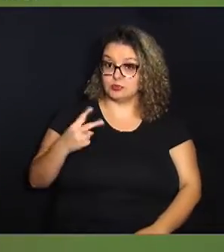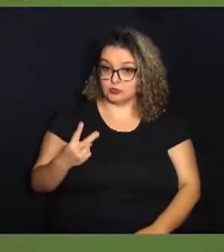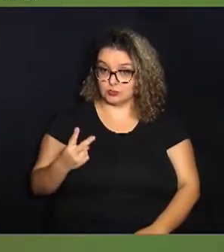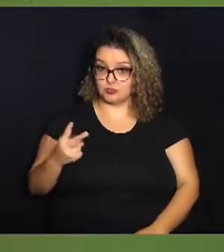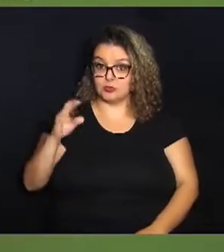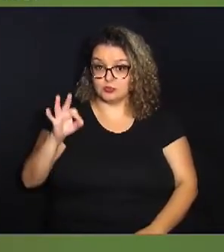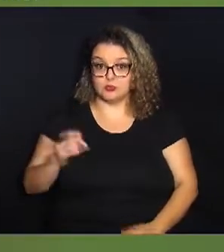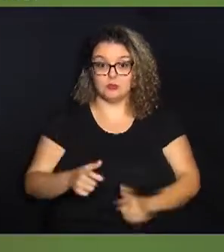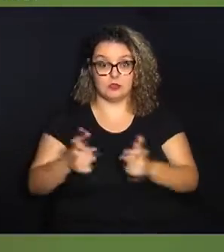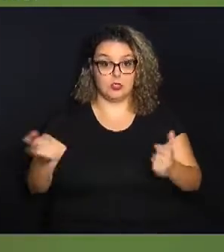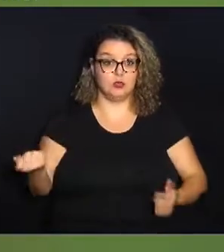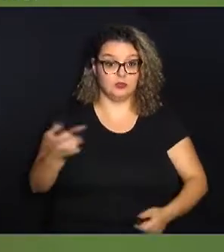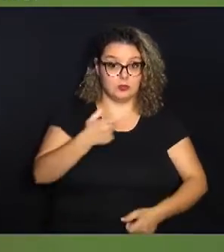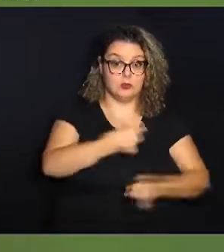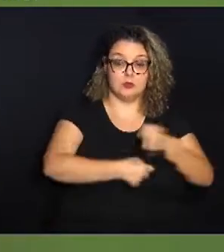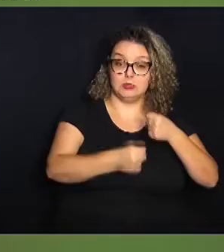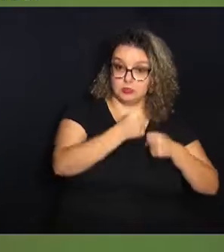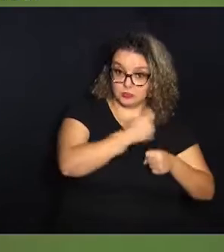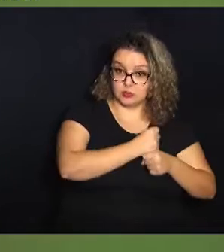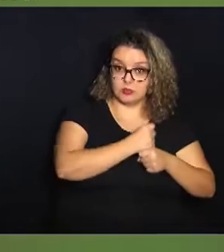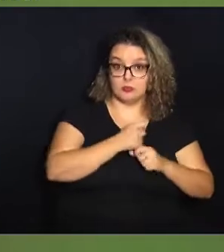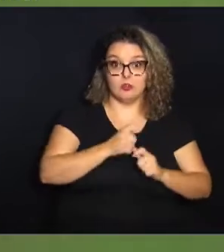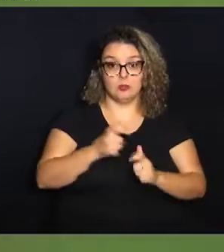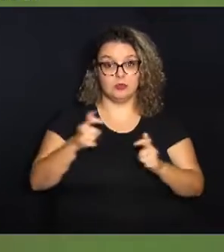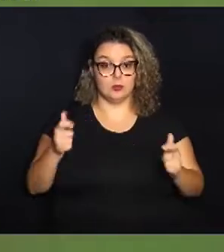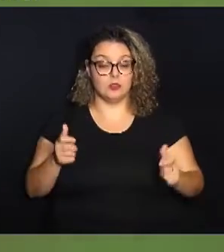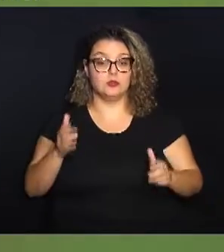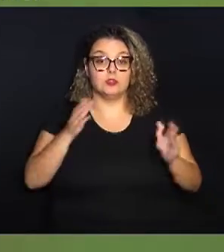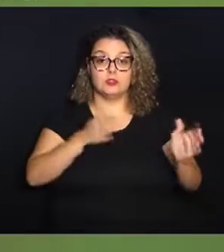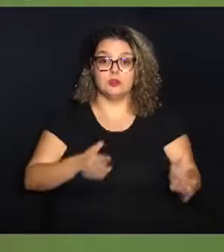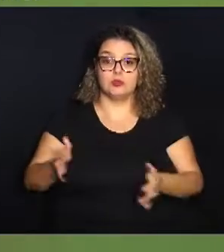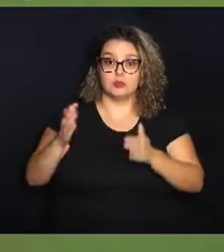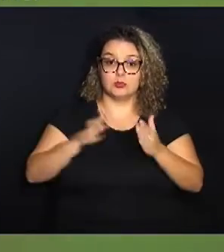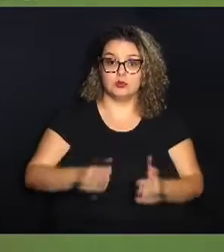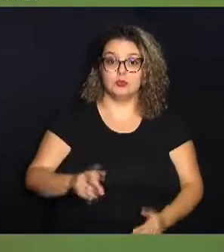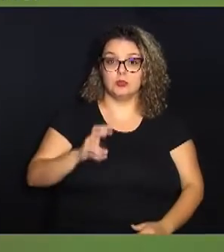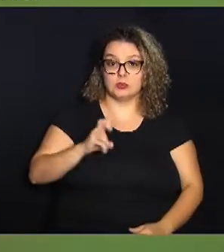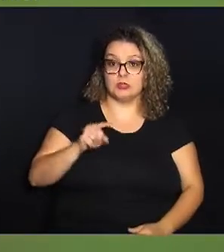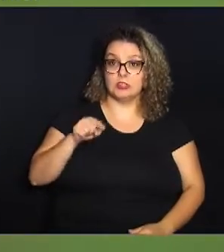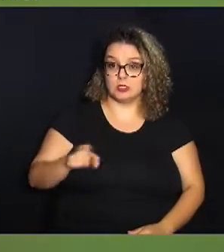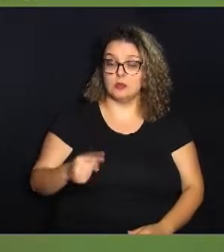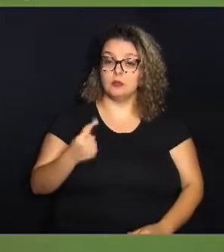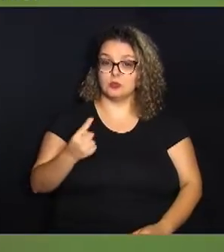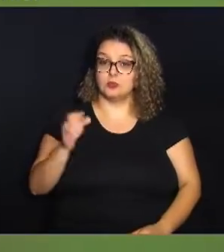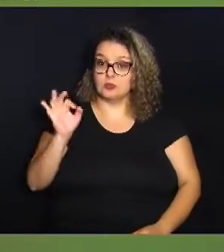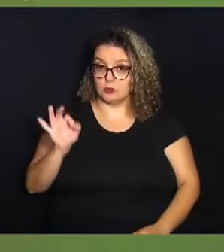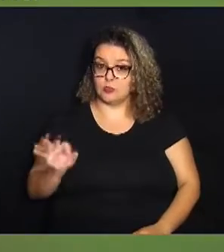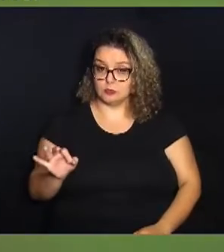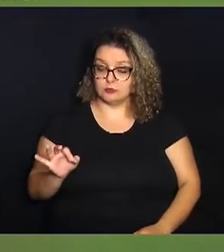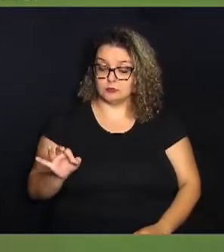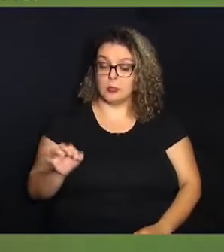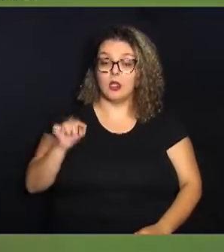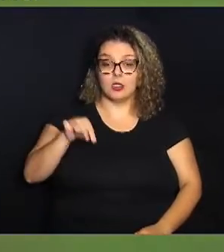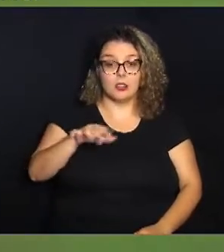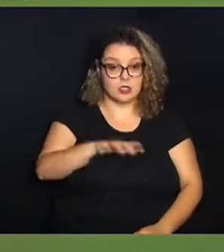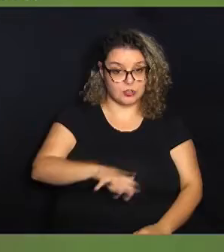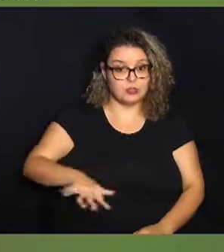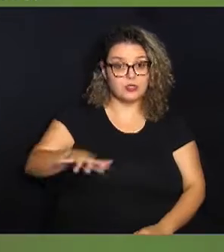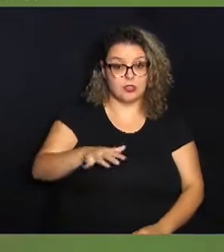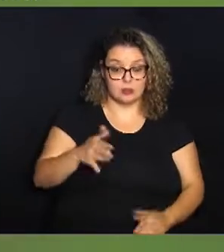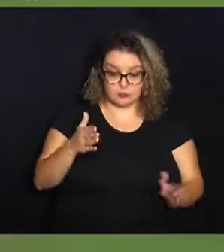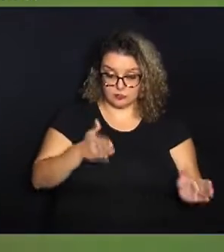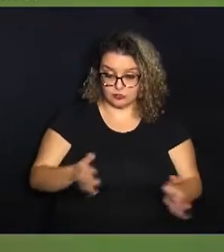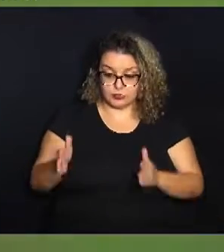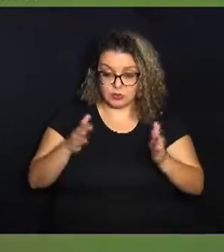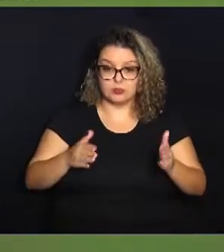ano anterior e também um aumento da produtividade em 5,1%. Neste mercado promissor,